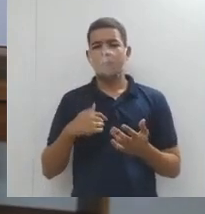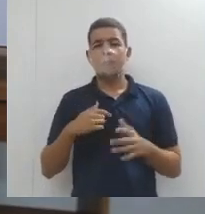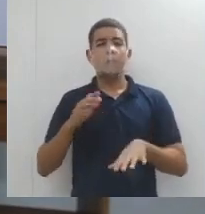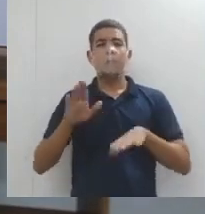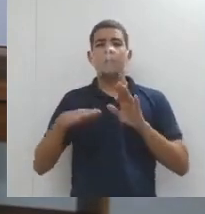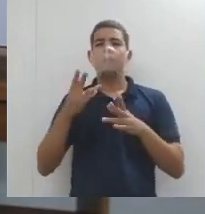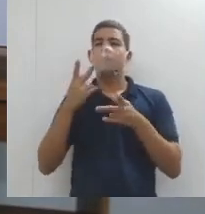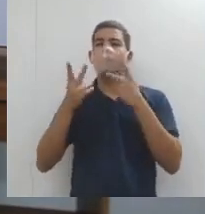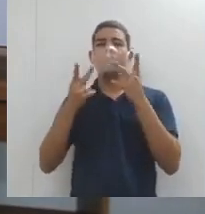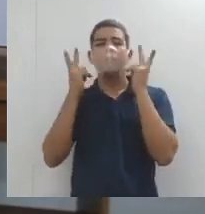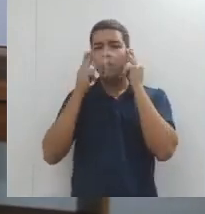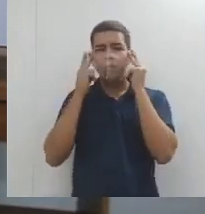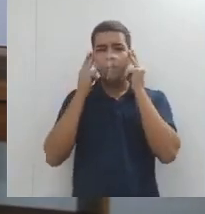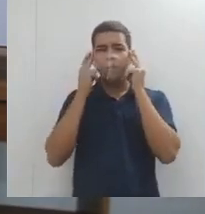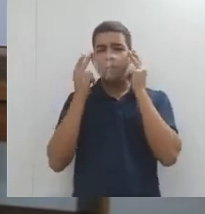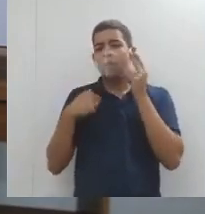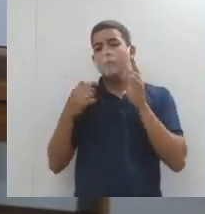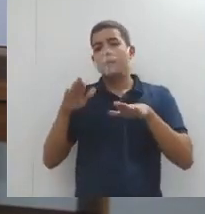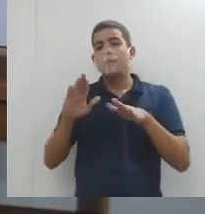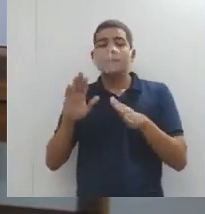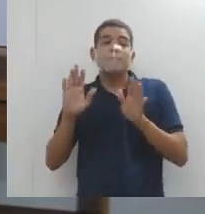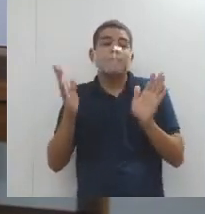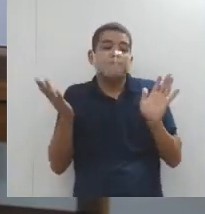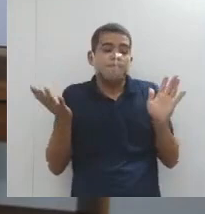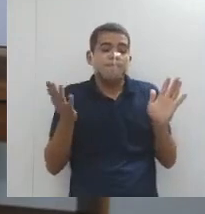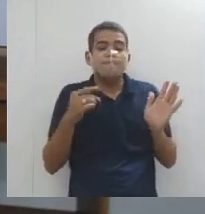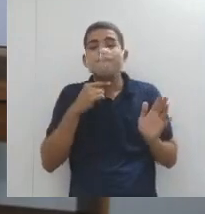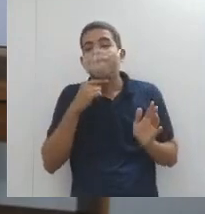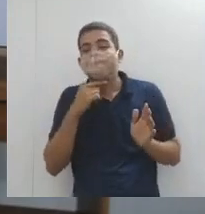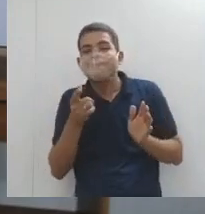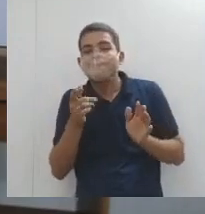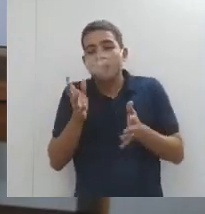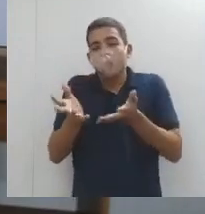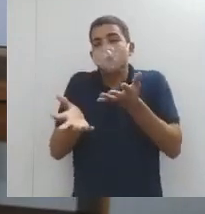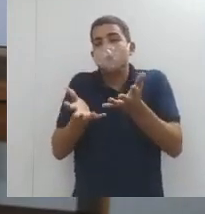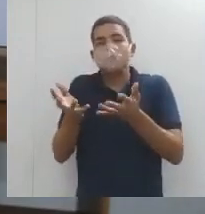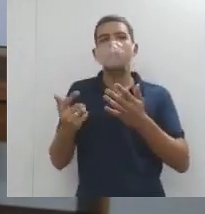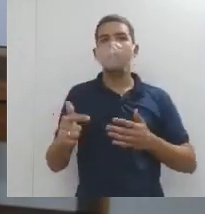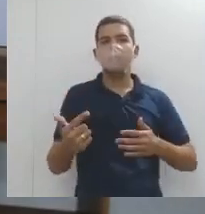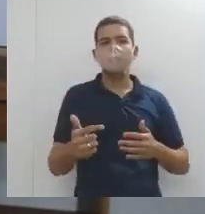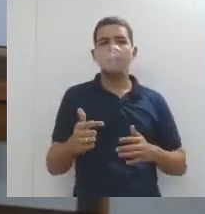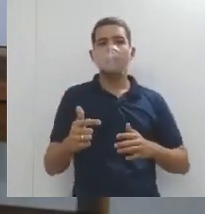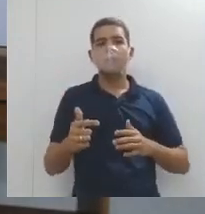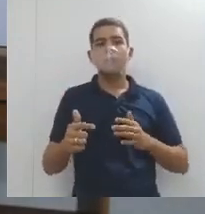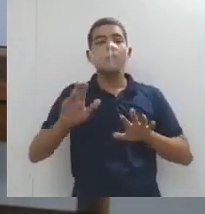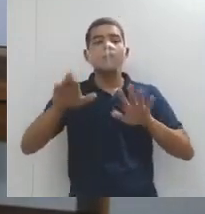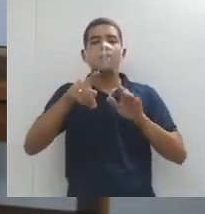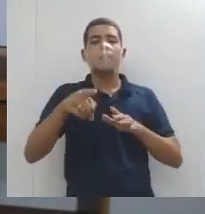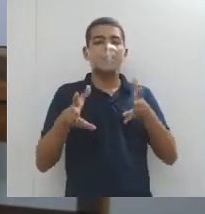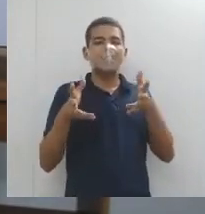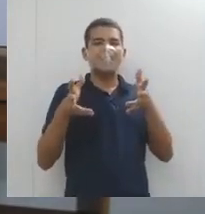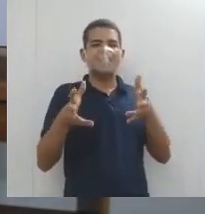descuida, tá? E muitas vezes, para não parecer pedância, chatice, que é seu que quer aparecer,